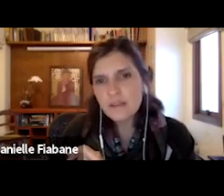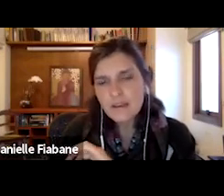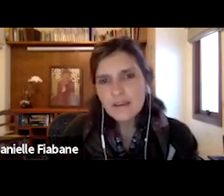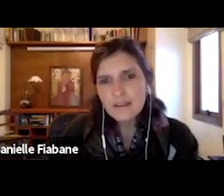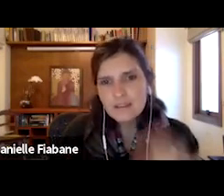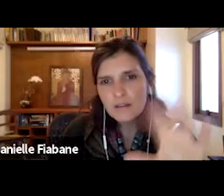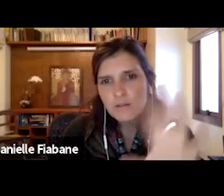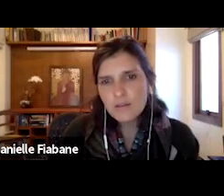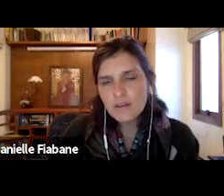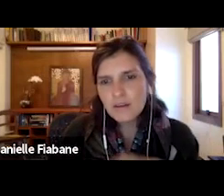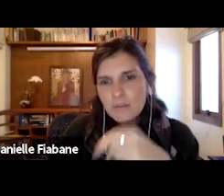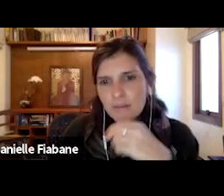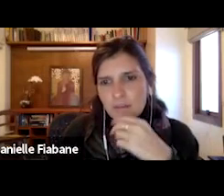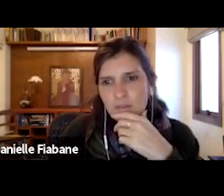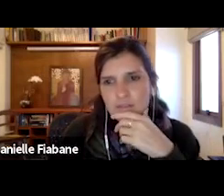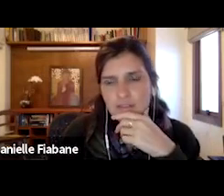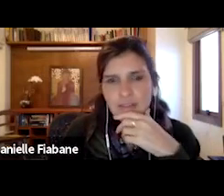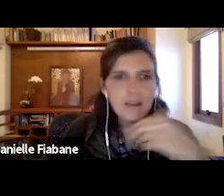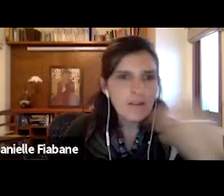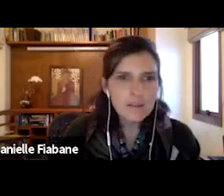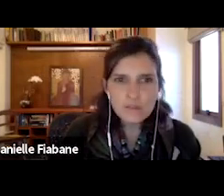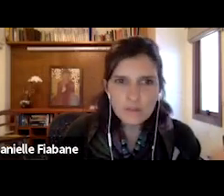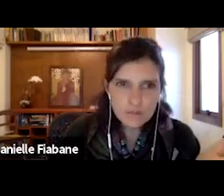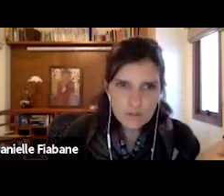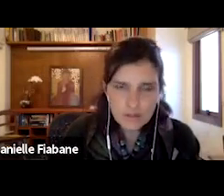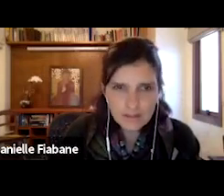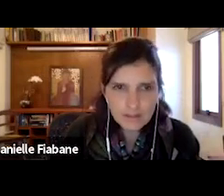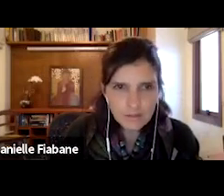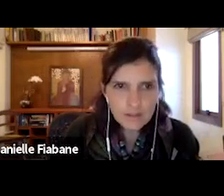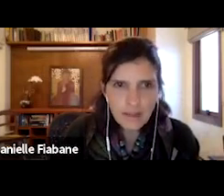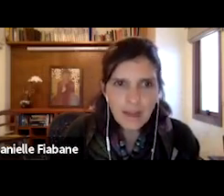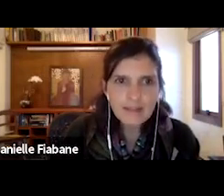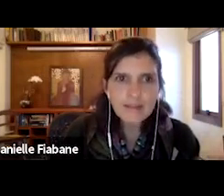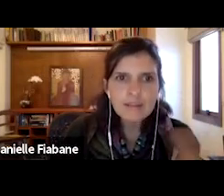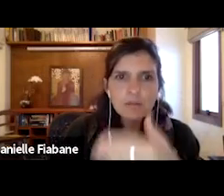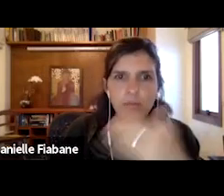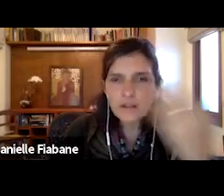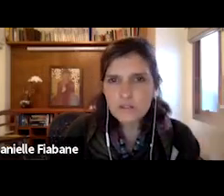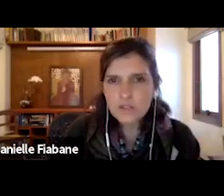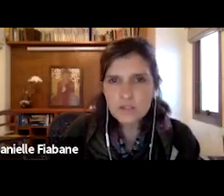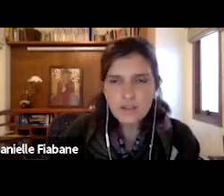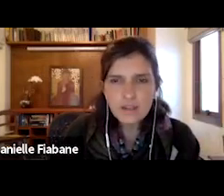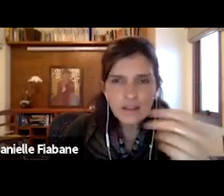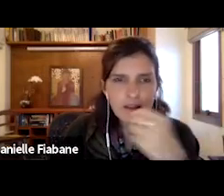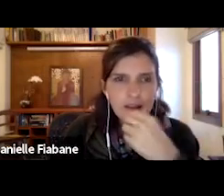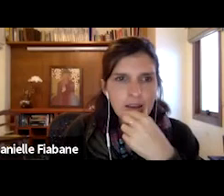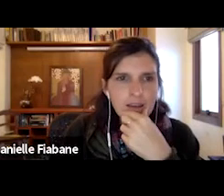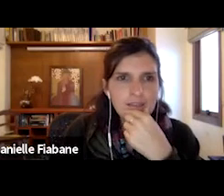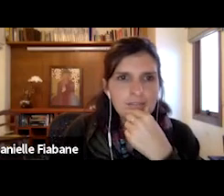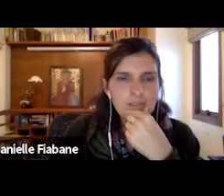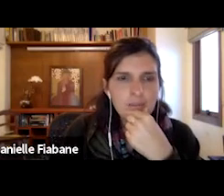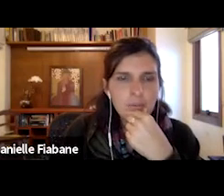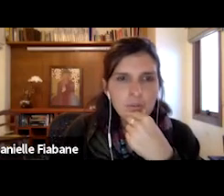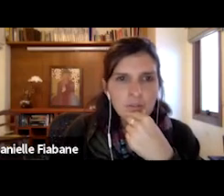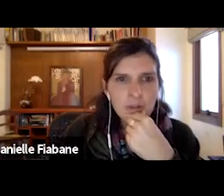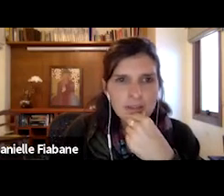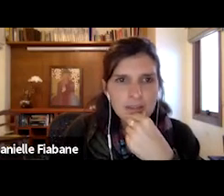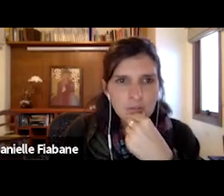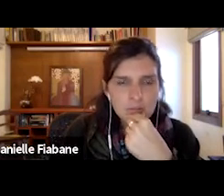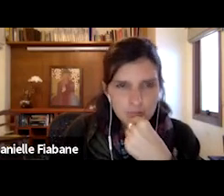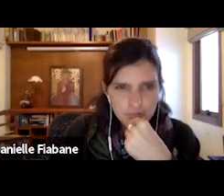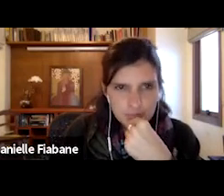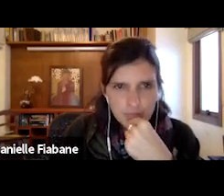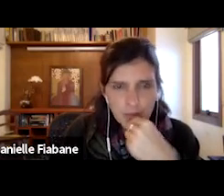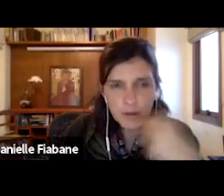você. Então, recomendo que vocês leiam. Aqui, por exemplo, a gente desce no detalhe, né? Então, para que a gente promova